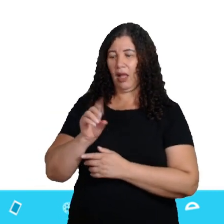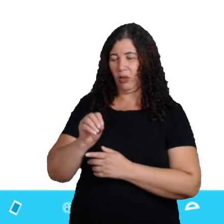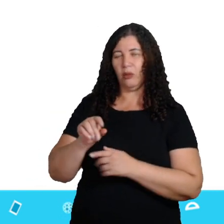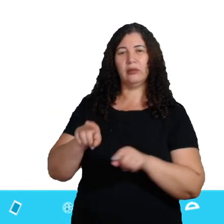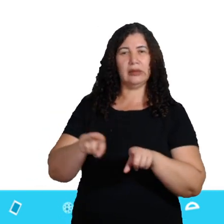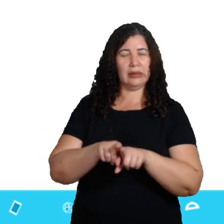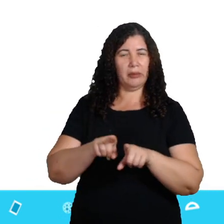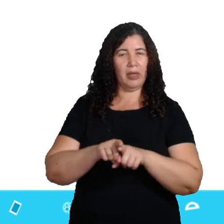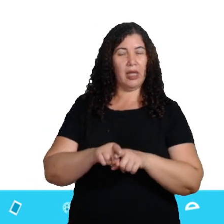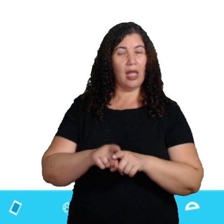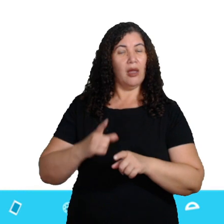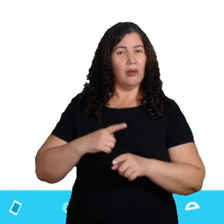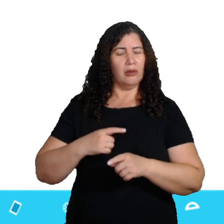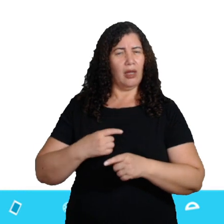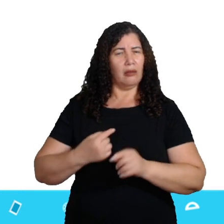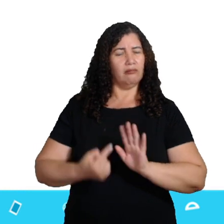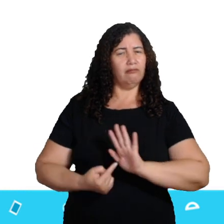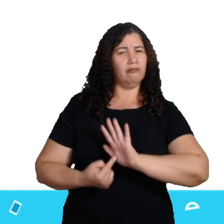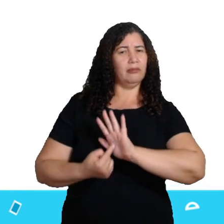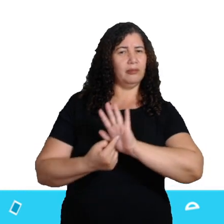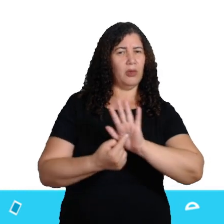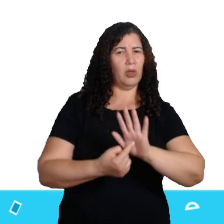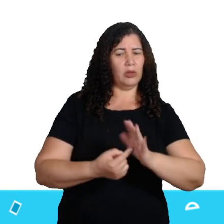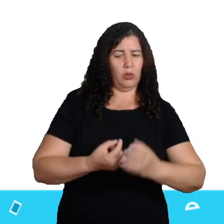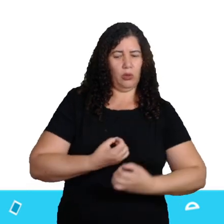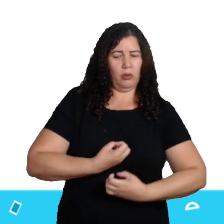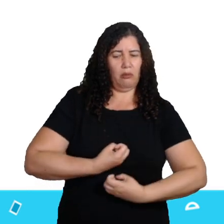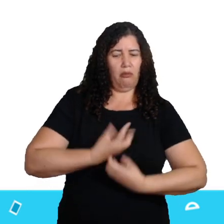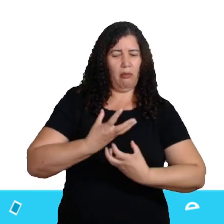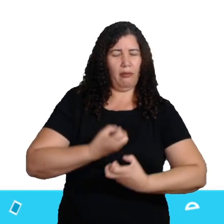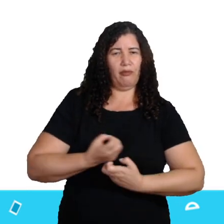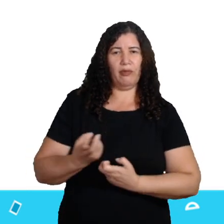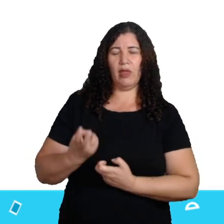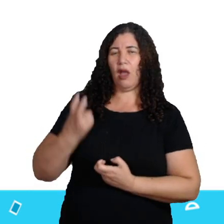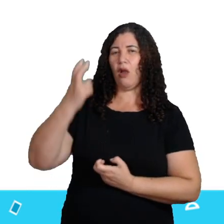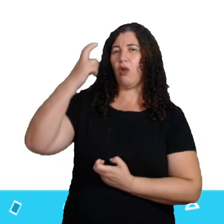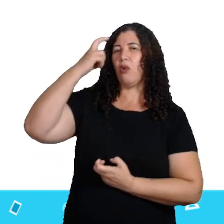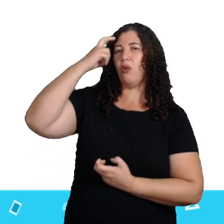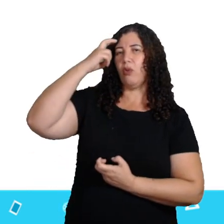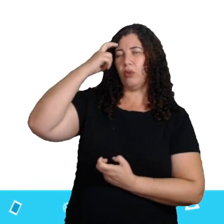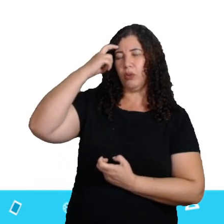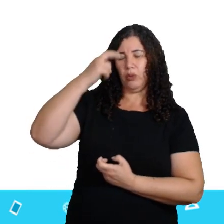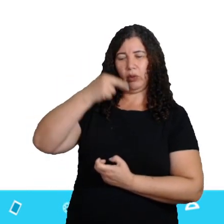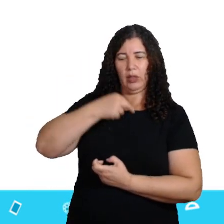uma manifestação cultural e religiosa